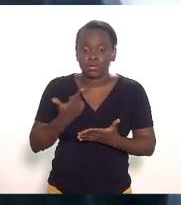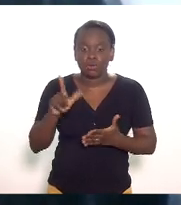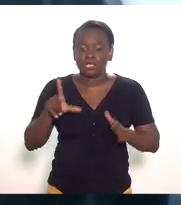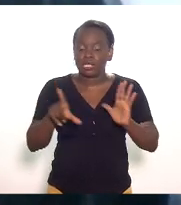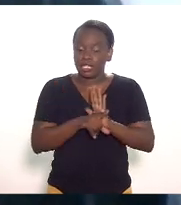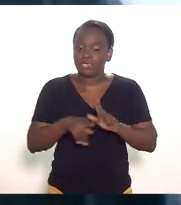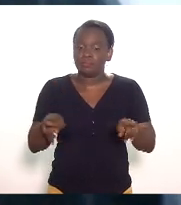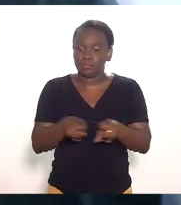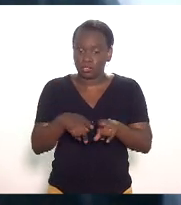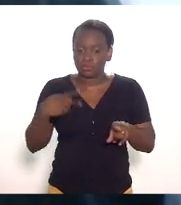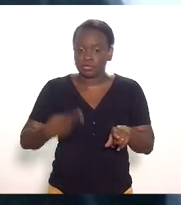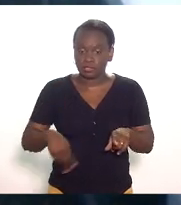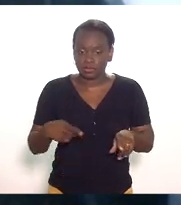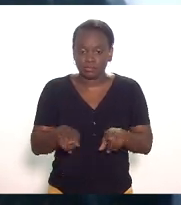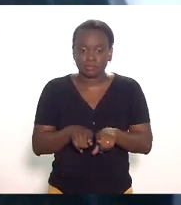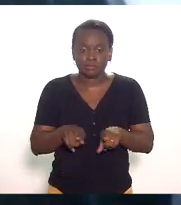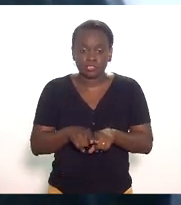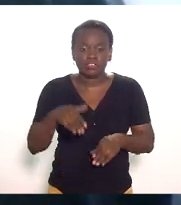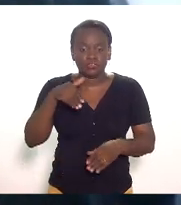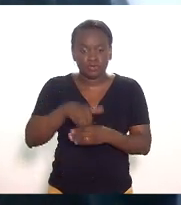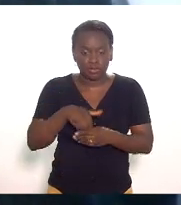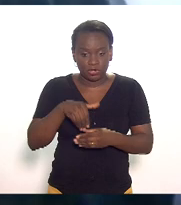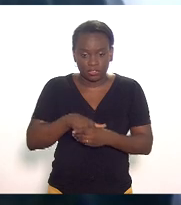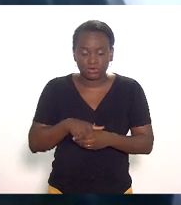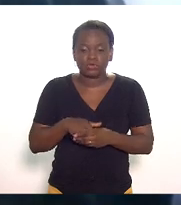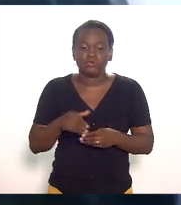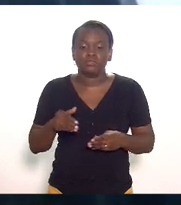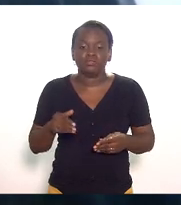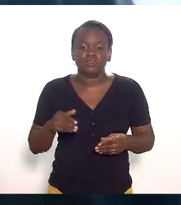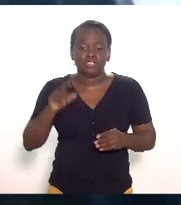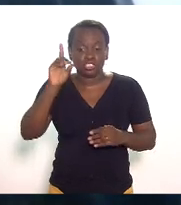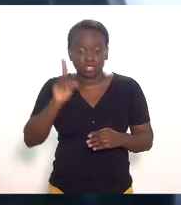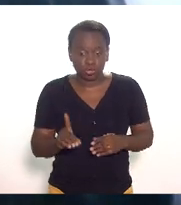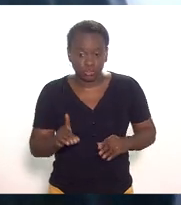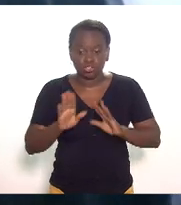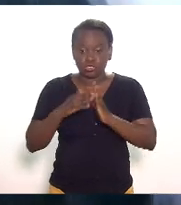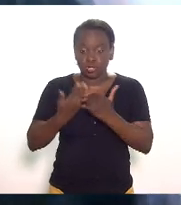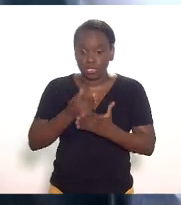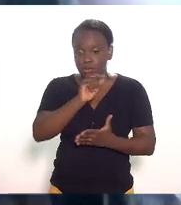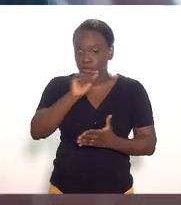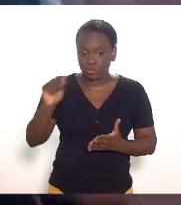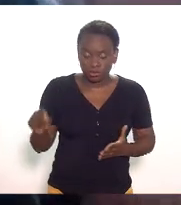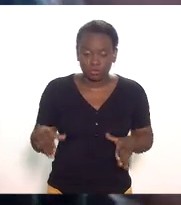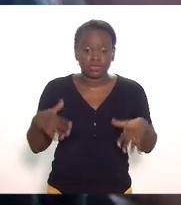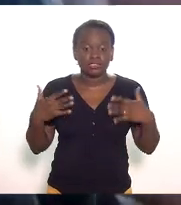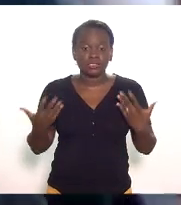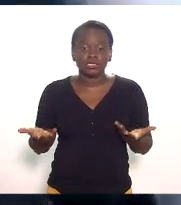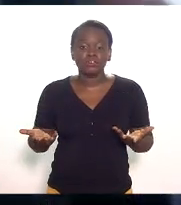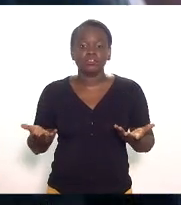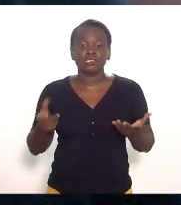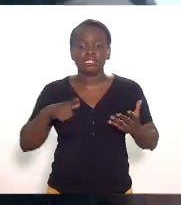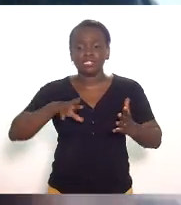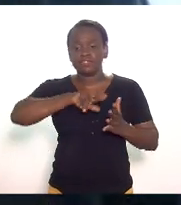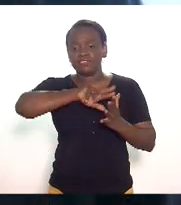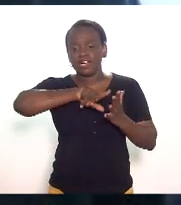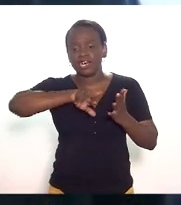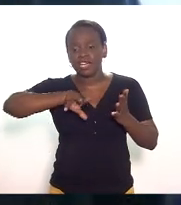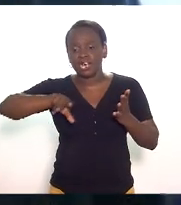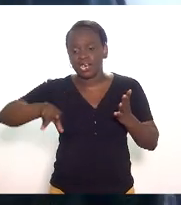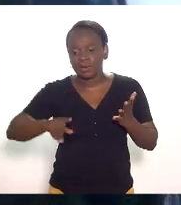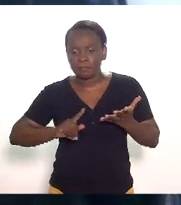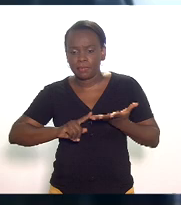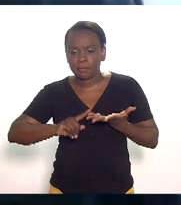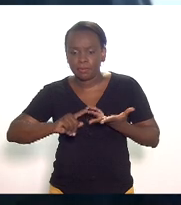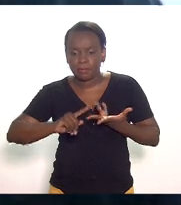nossa também, da votação para diretores das escolas, ou seja, há vários